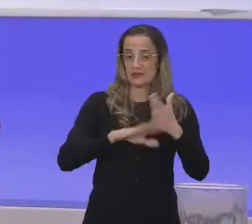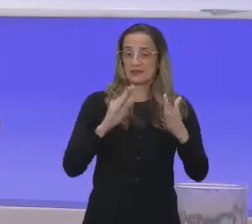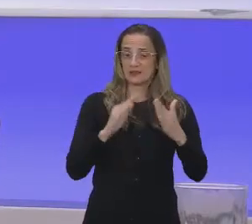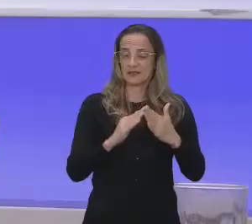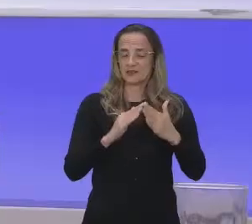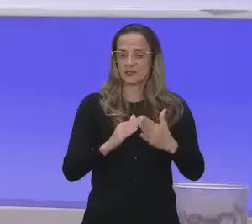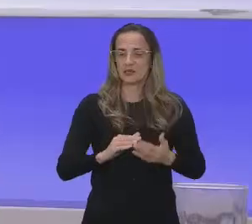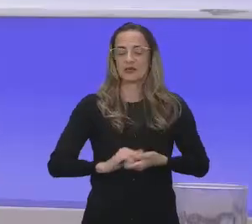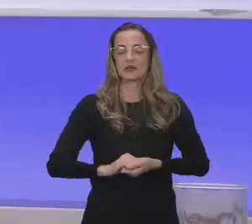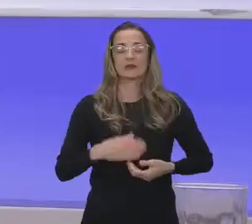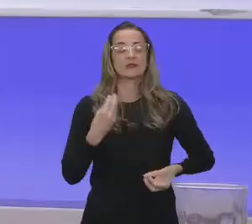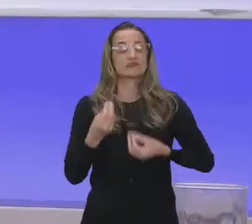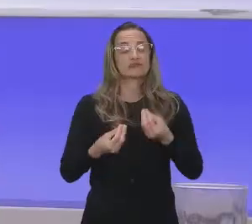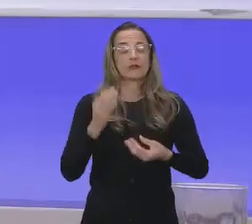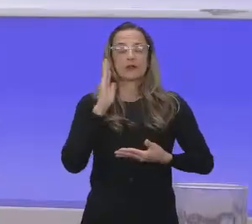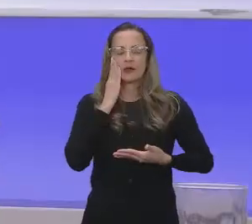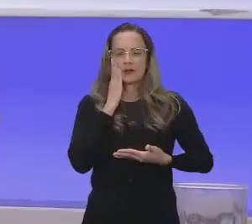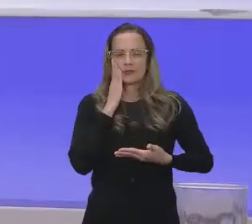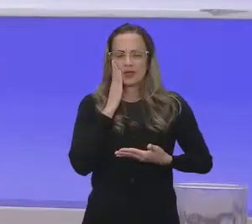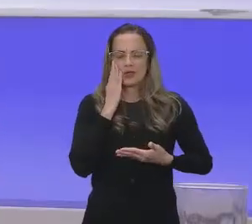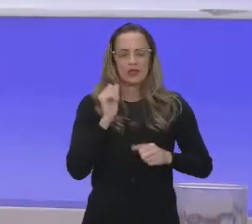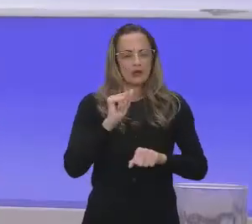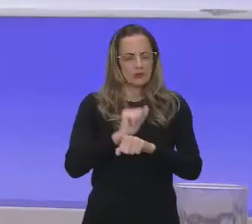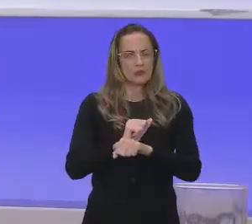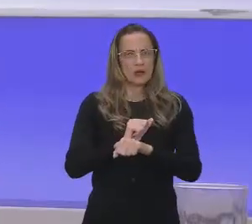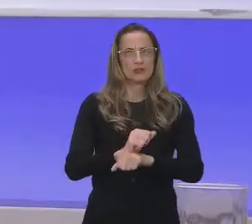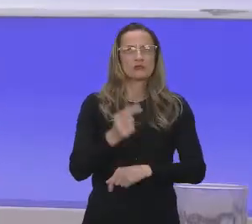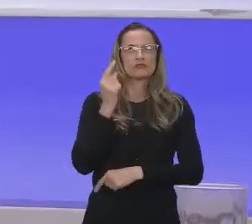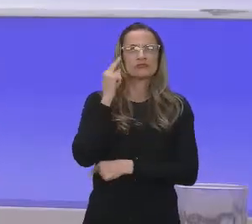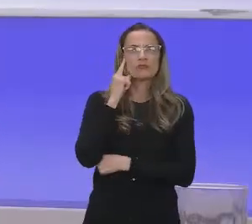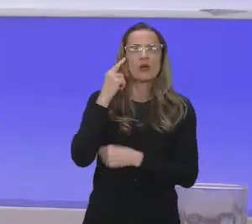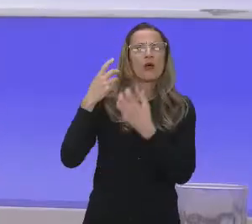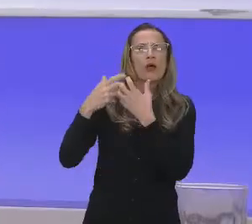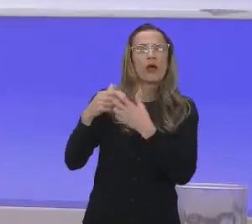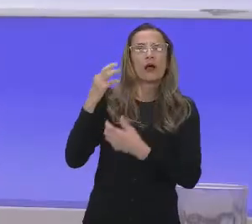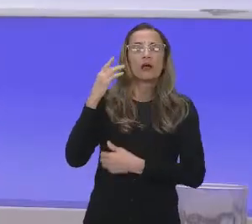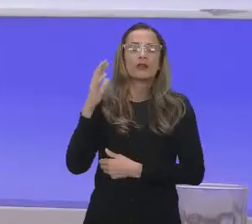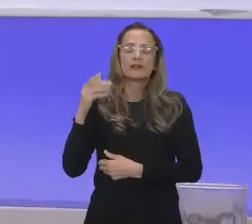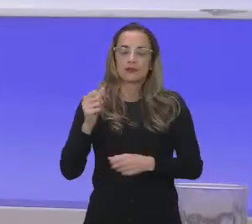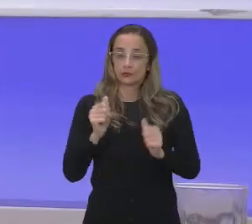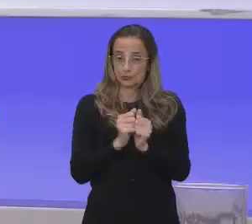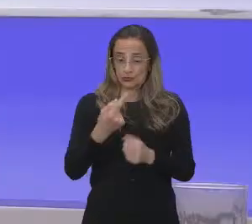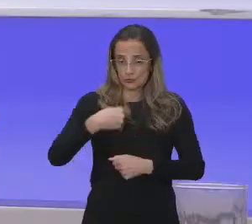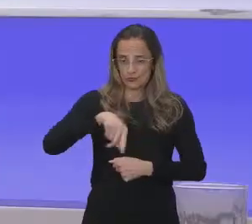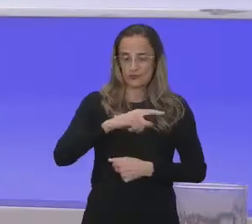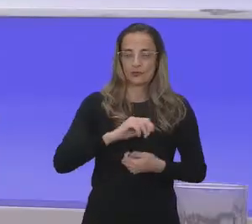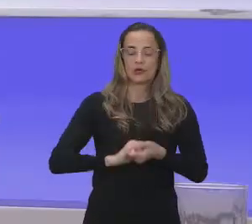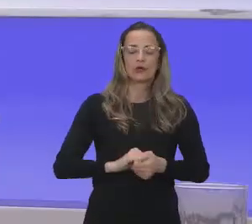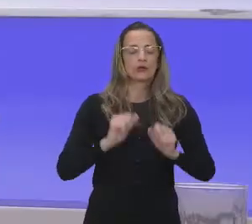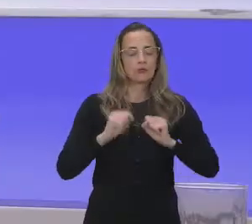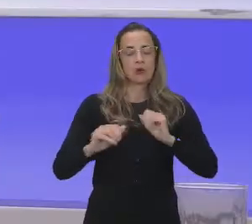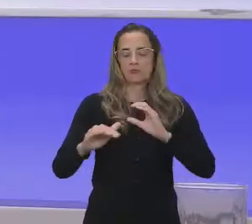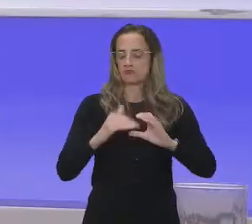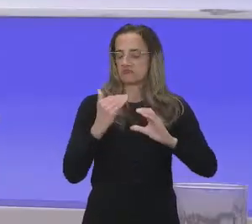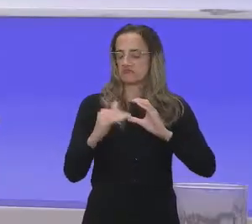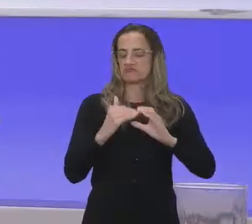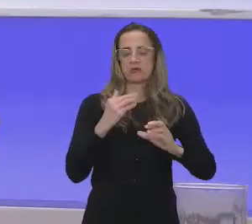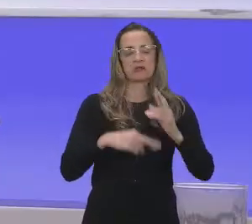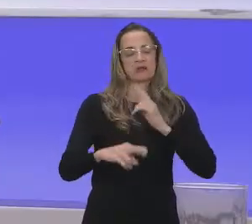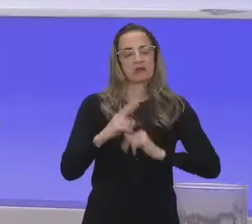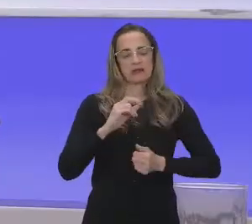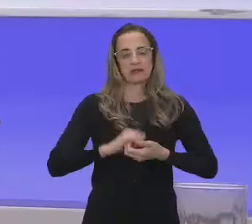quiser fazer uma pausa, uma reflexão aqui com a gente. Quer dar uns minutinhos,